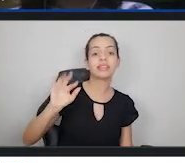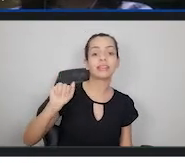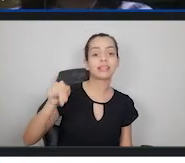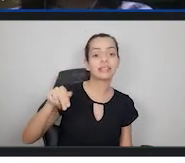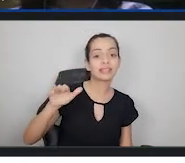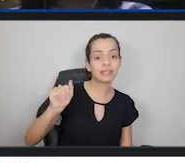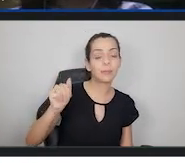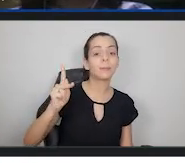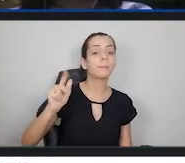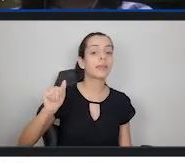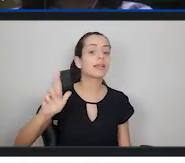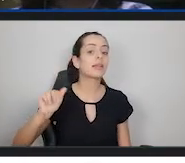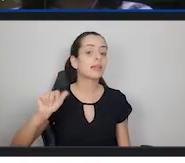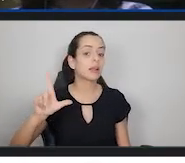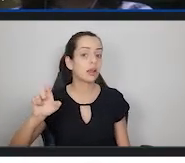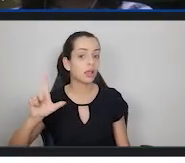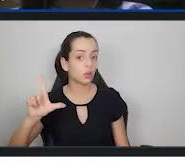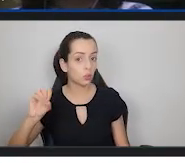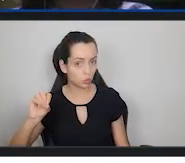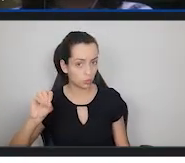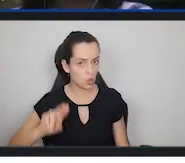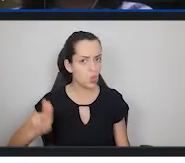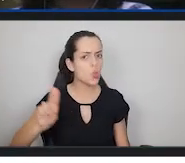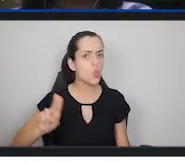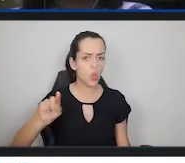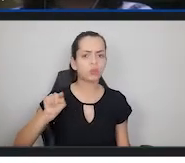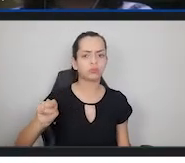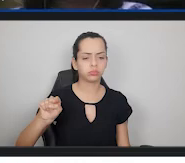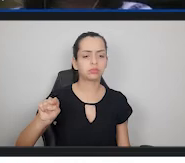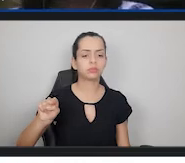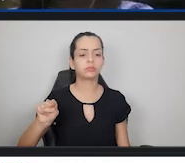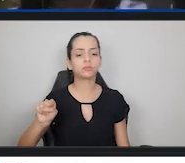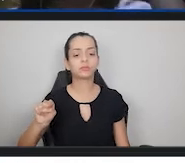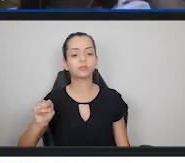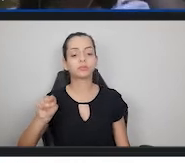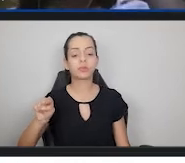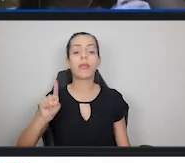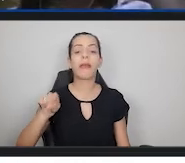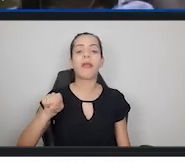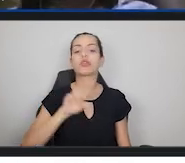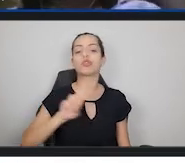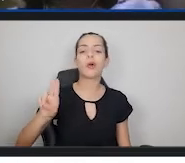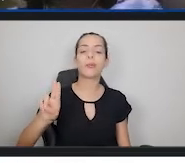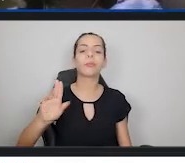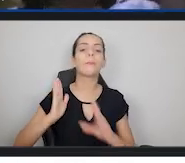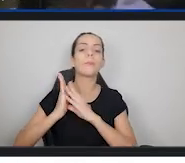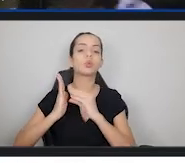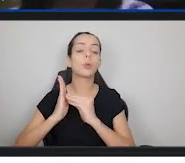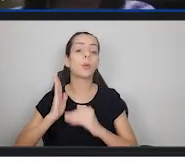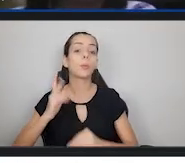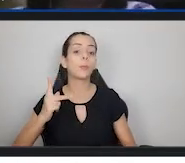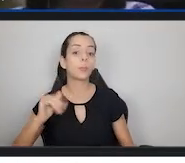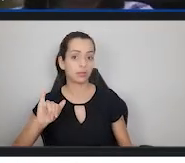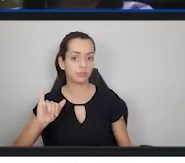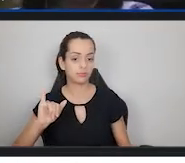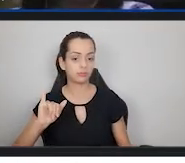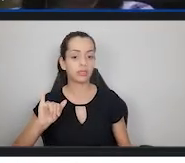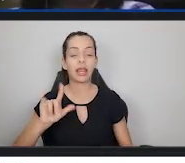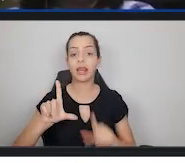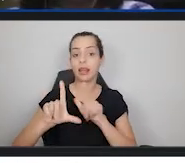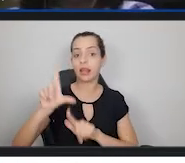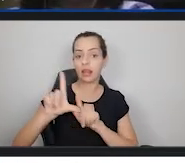essa apresentação paralela aqui da condutância e da capacitância é o que a gente chama de admitância shunt ou paralelo,